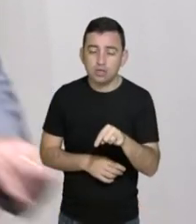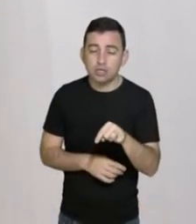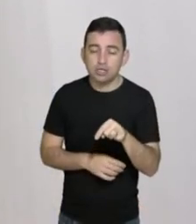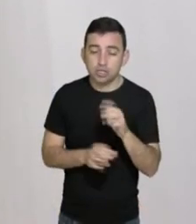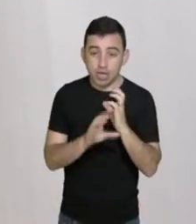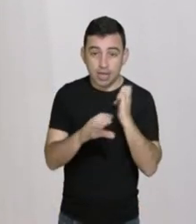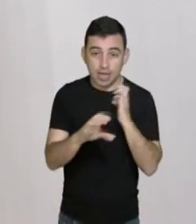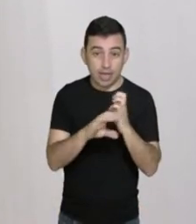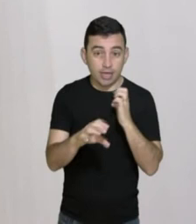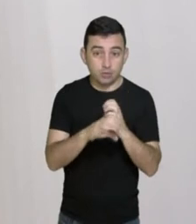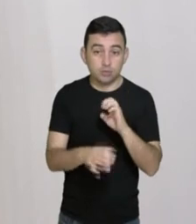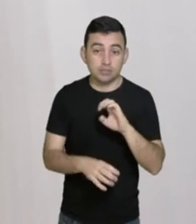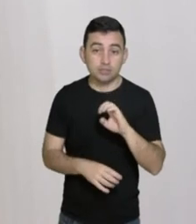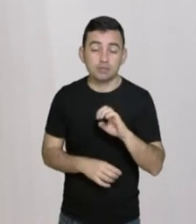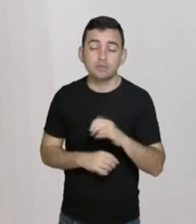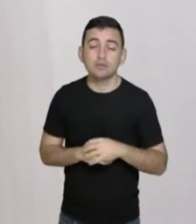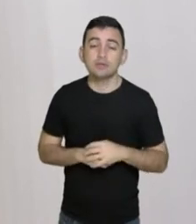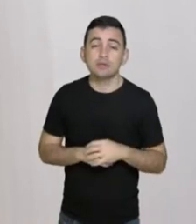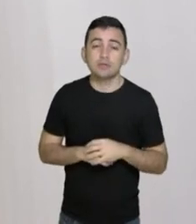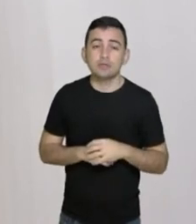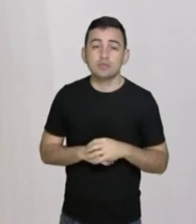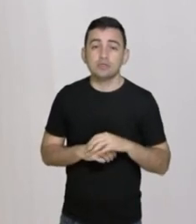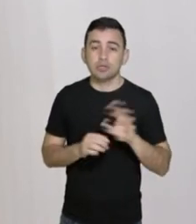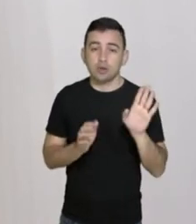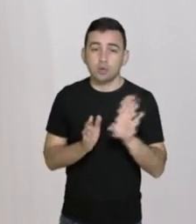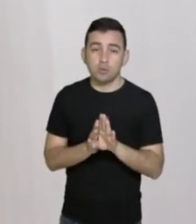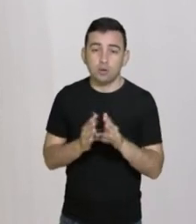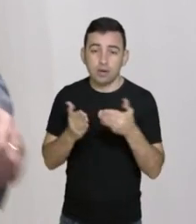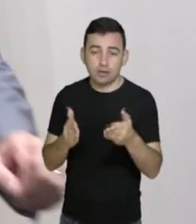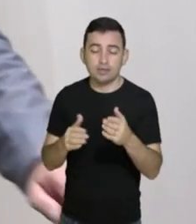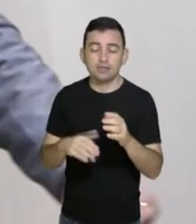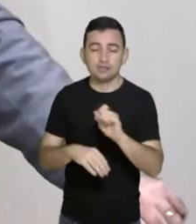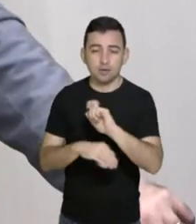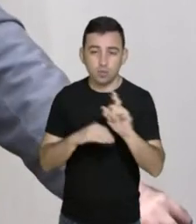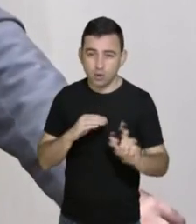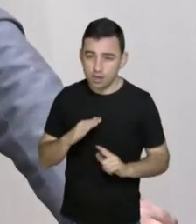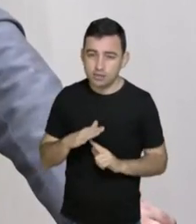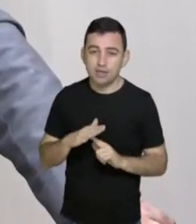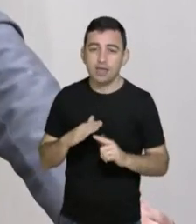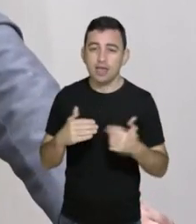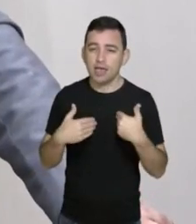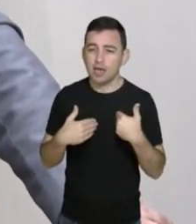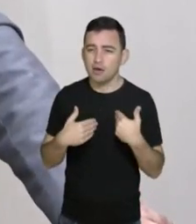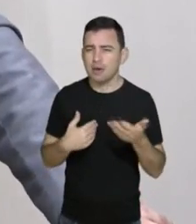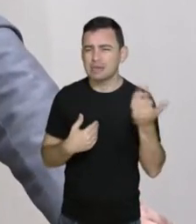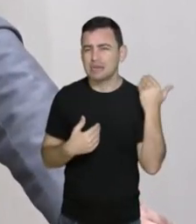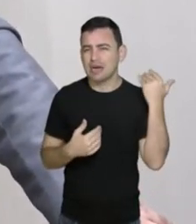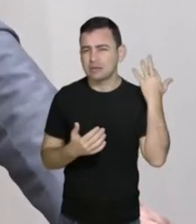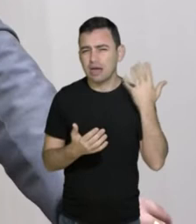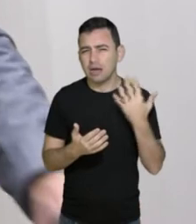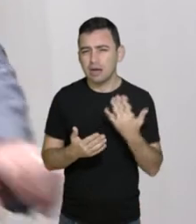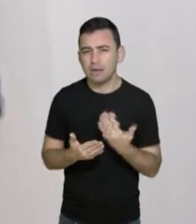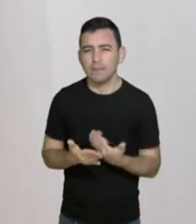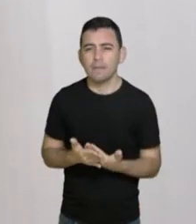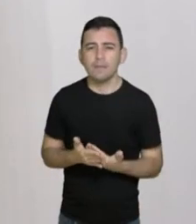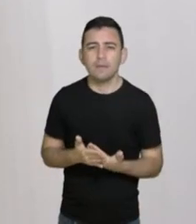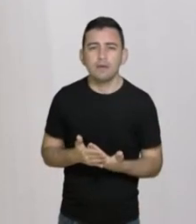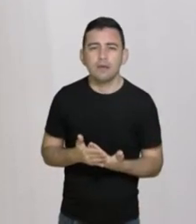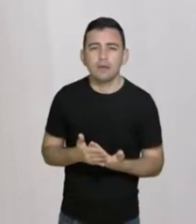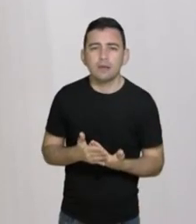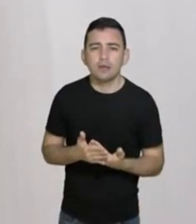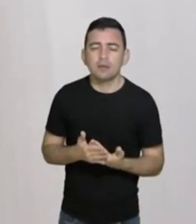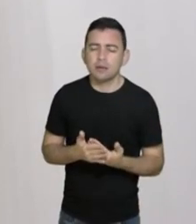civil, chegou à cidade de São Lourenço e, desde então, eu ainda era um